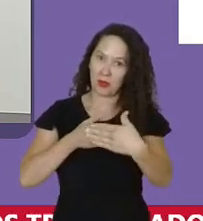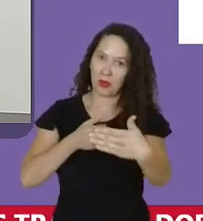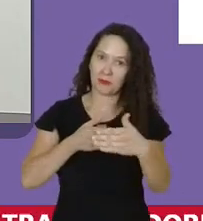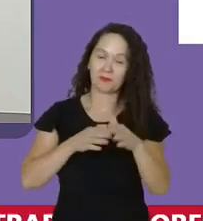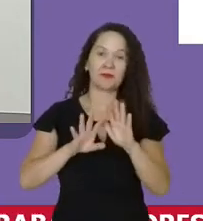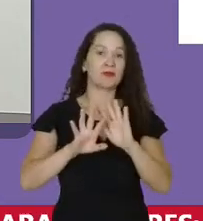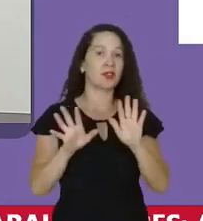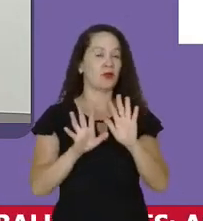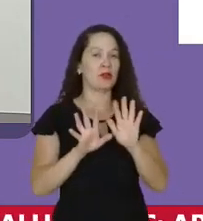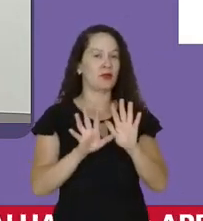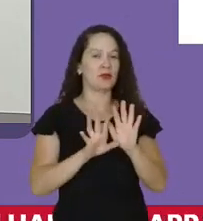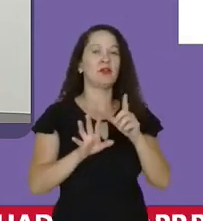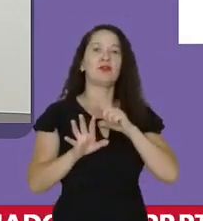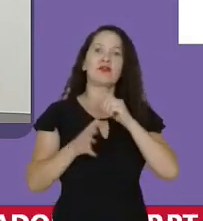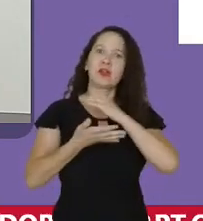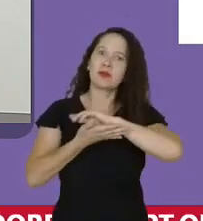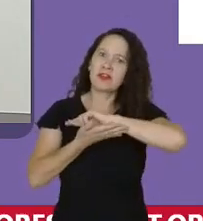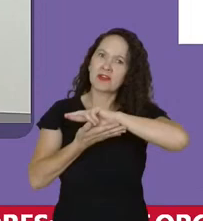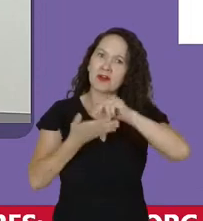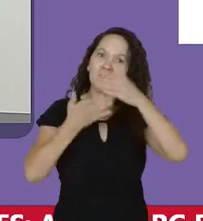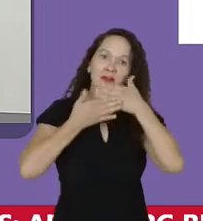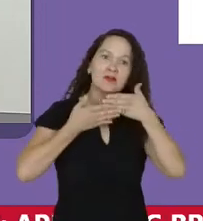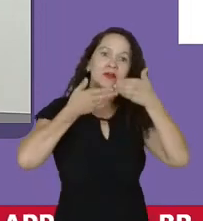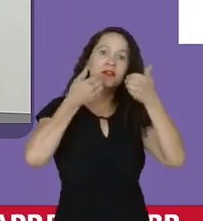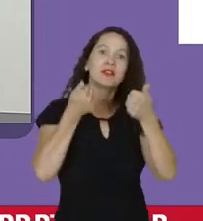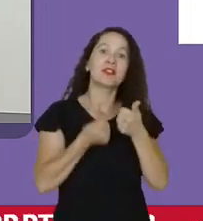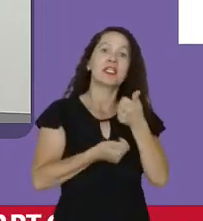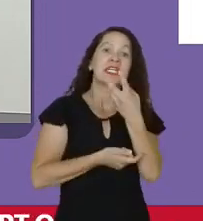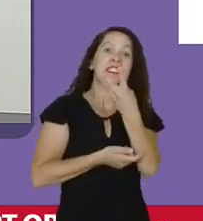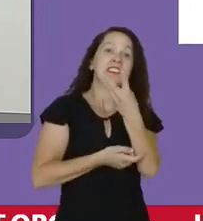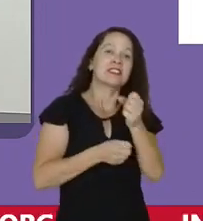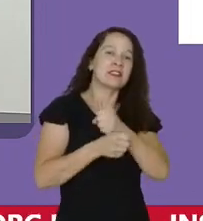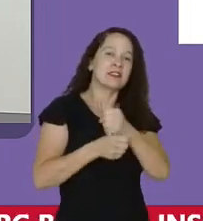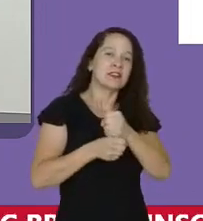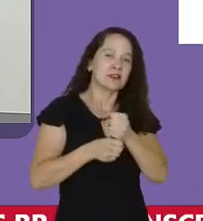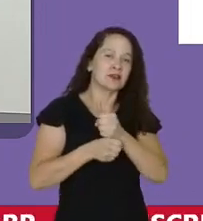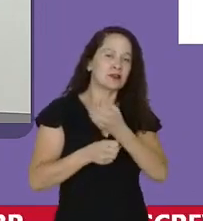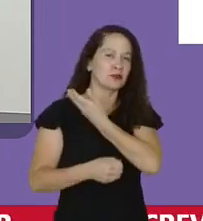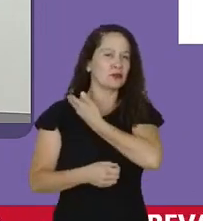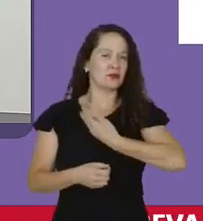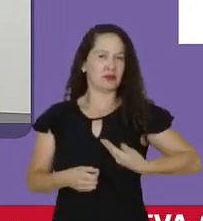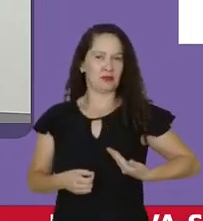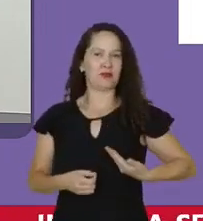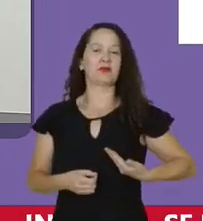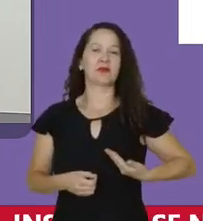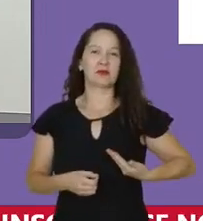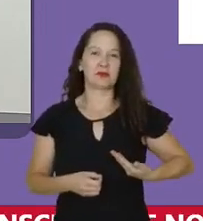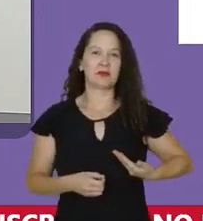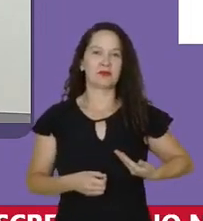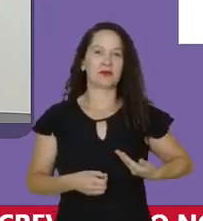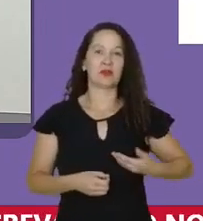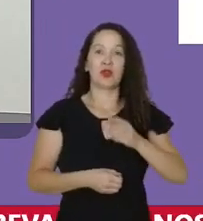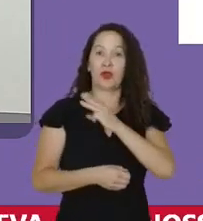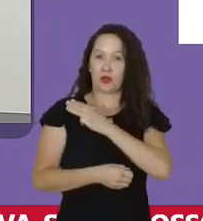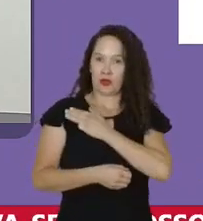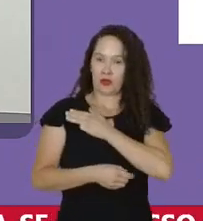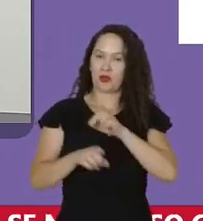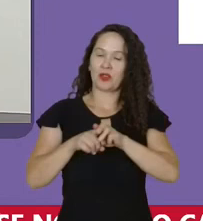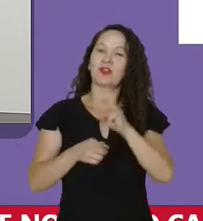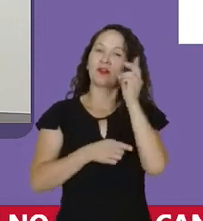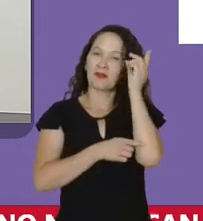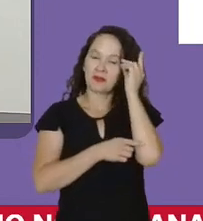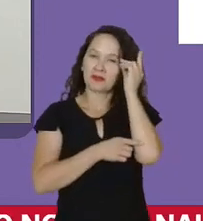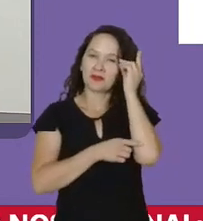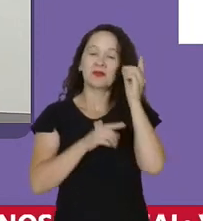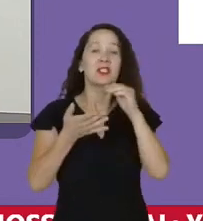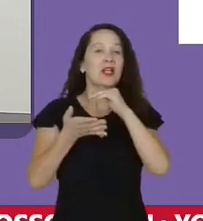aliás, nos últimos não, tivemos muitos avanços nos 13 anos do governo de Lula e Dilma,